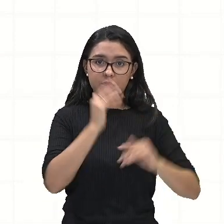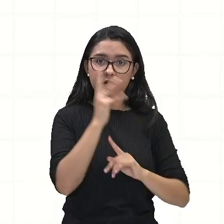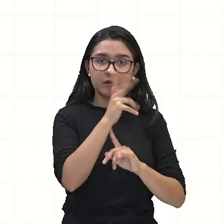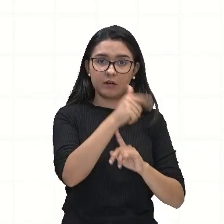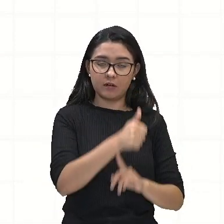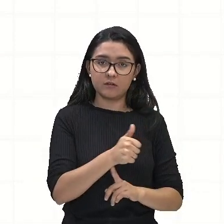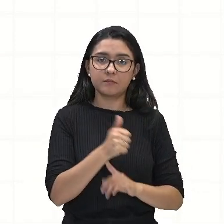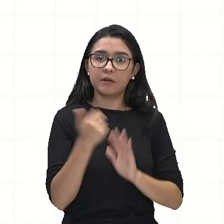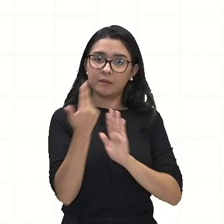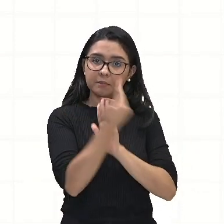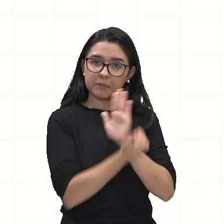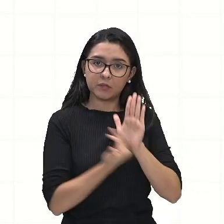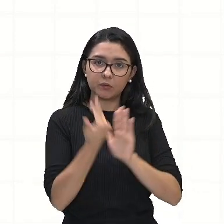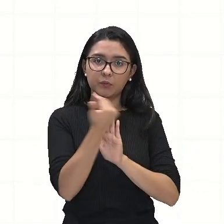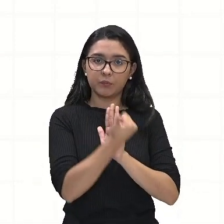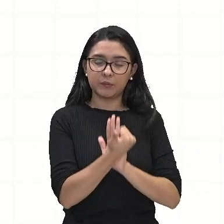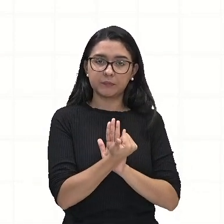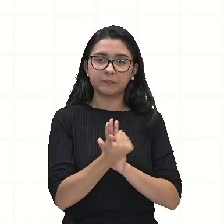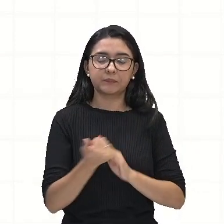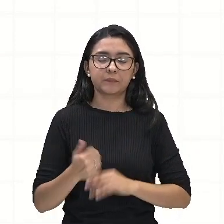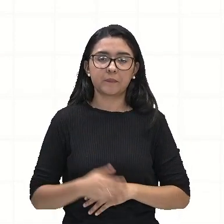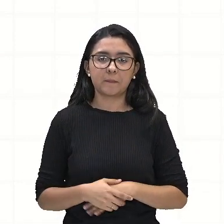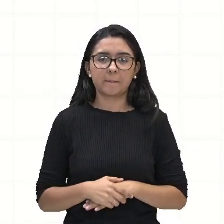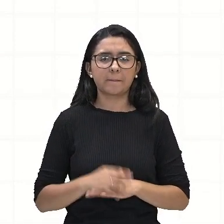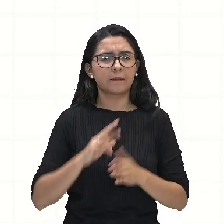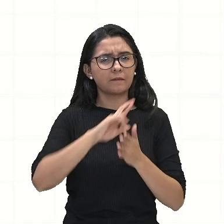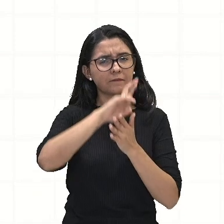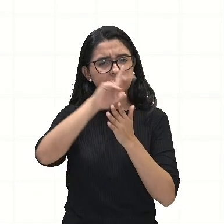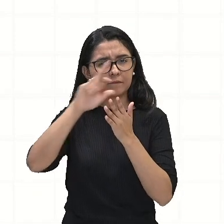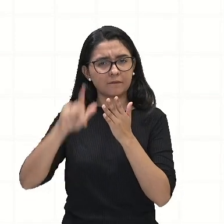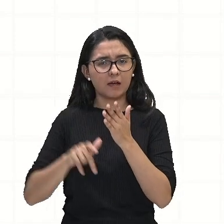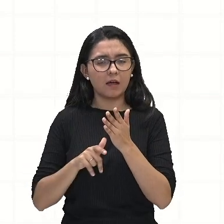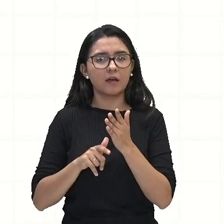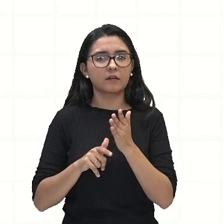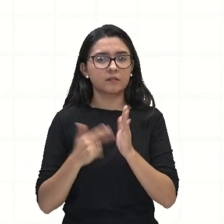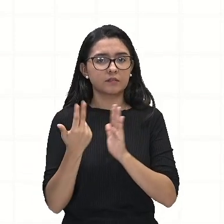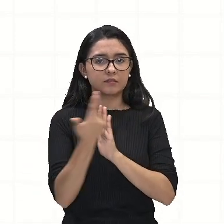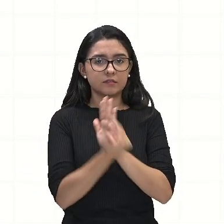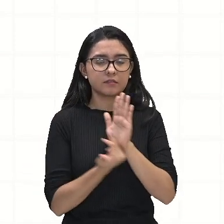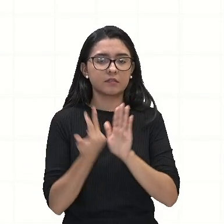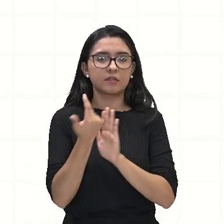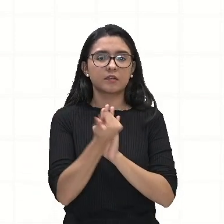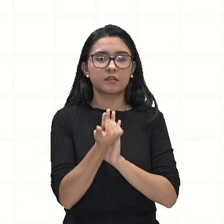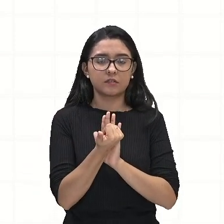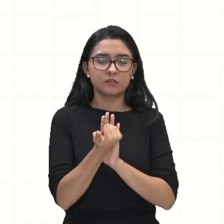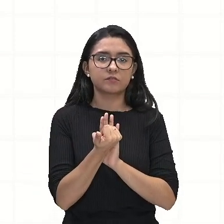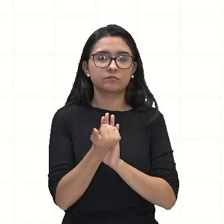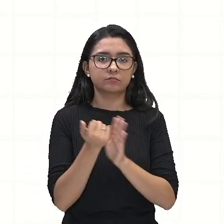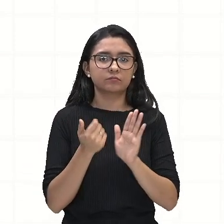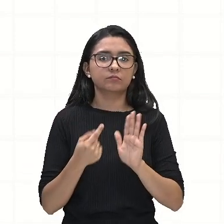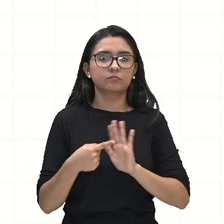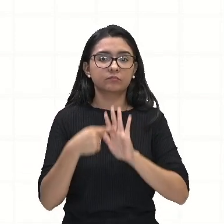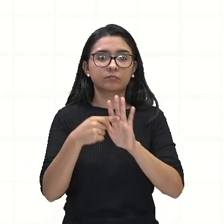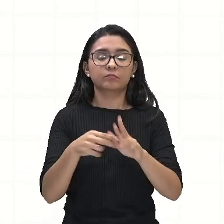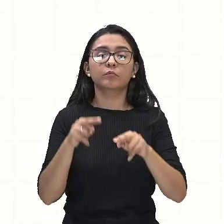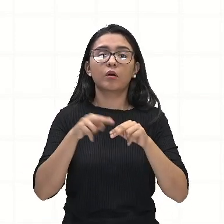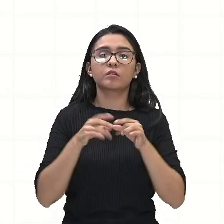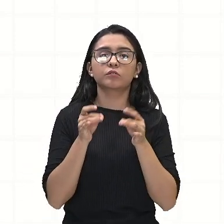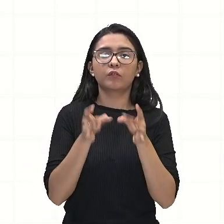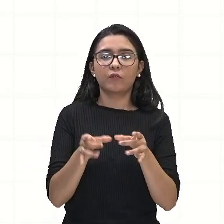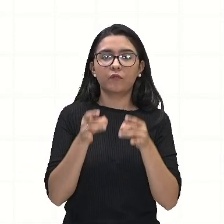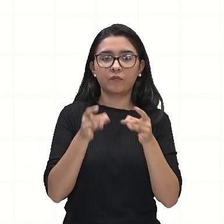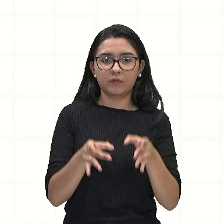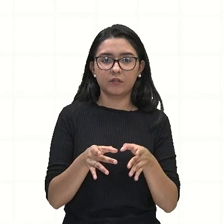em suas residências. Várias obras famosas deste período surgiram por conta da atividade comercial dos